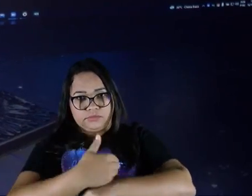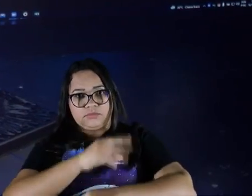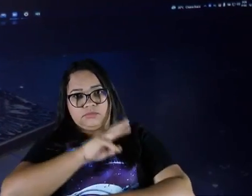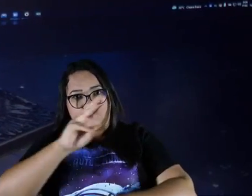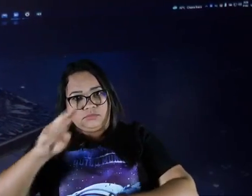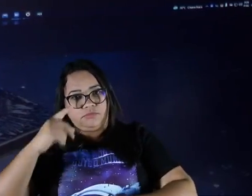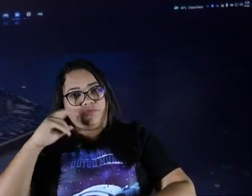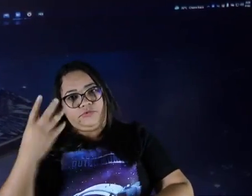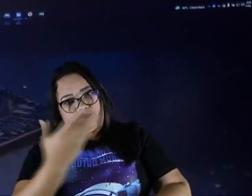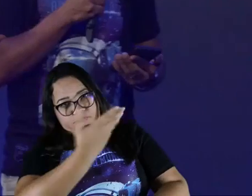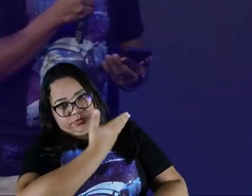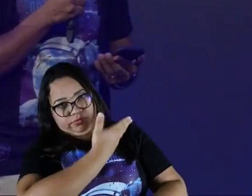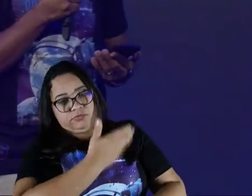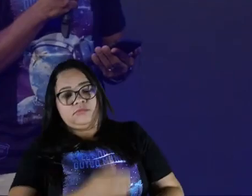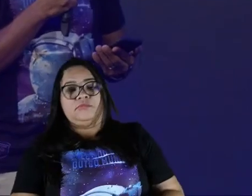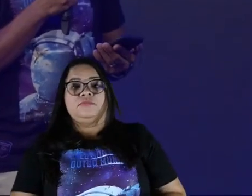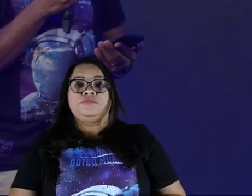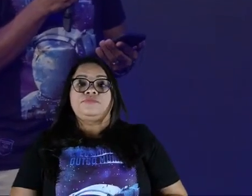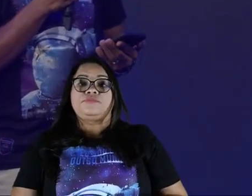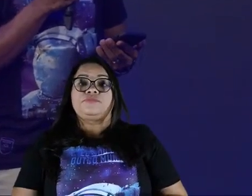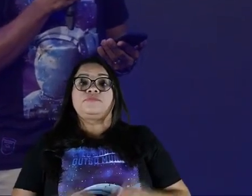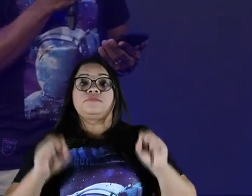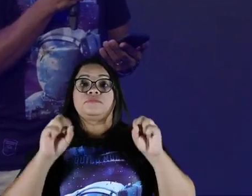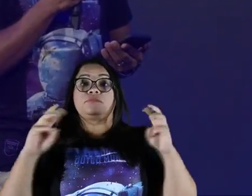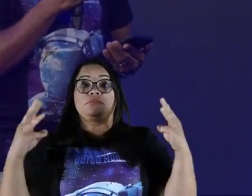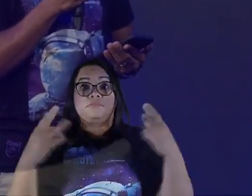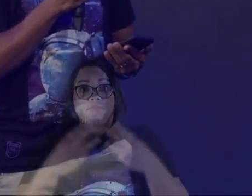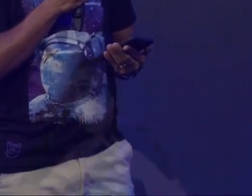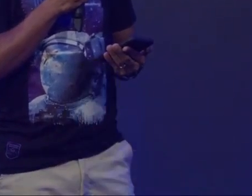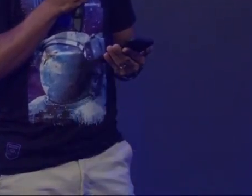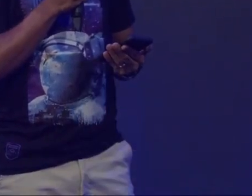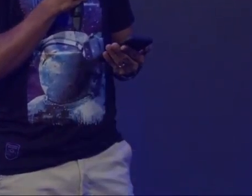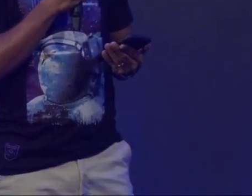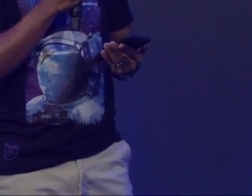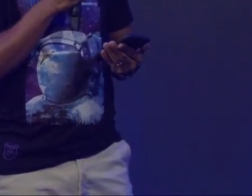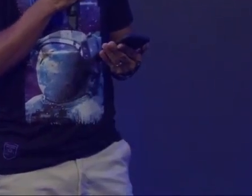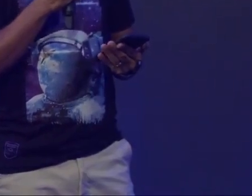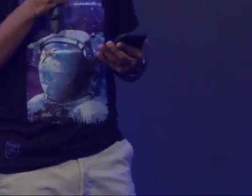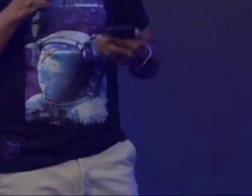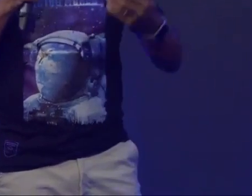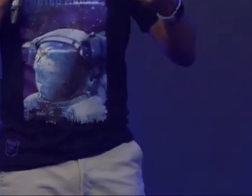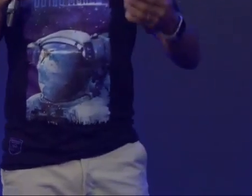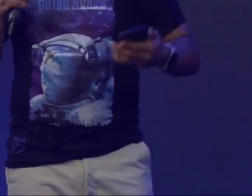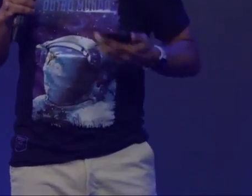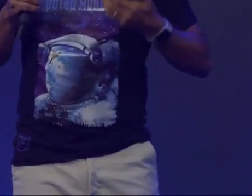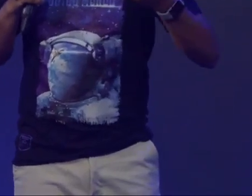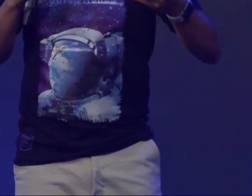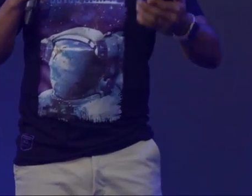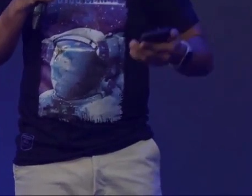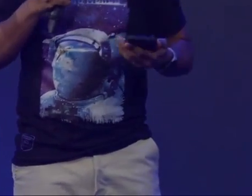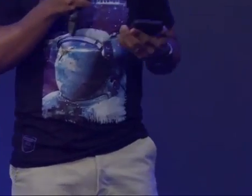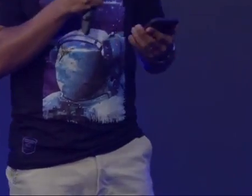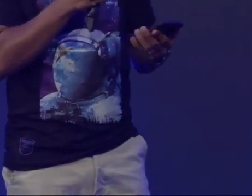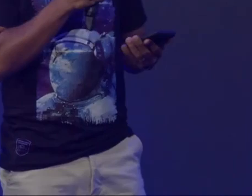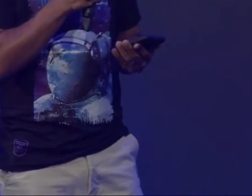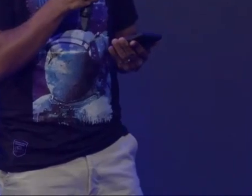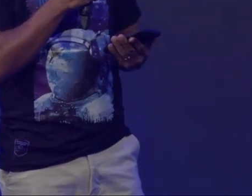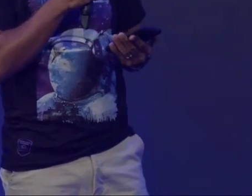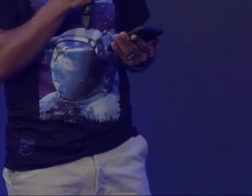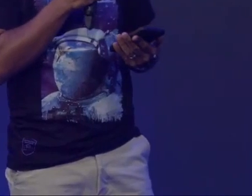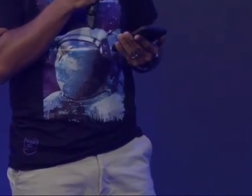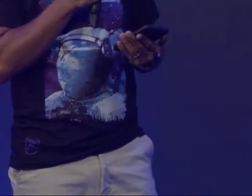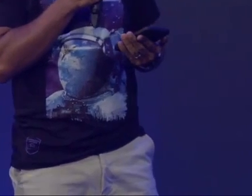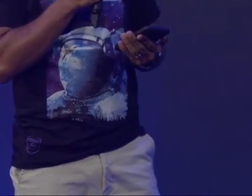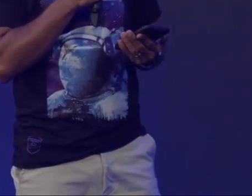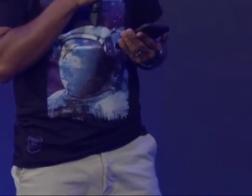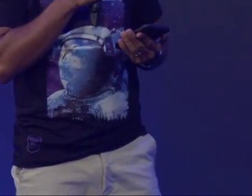site aí. A área de workshops, meninos, podem ir passando aí pra gente um pouquinho. Tá, tem muito vários, né? Workshops, tá muito, pastor, tranquilo. Muita fácil, coisa. Fácil,